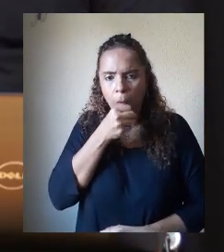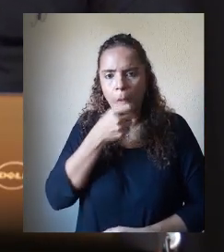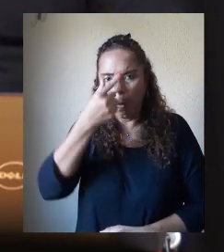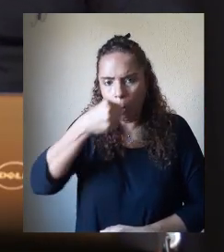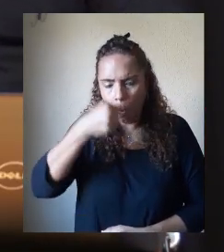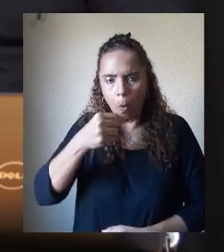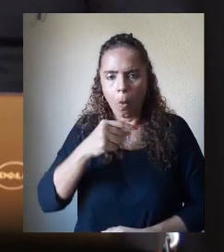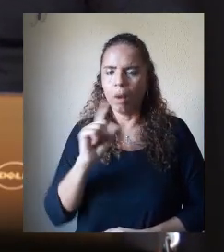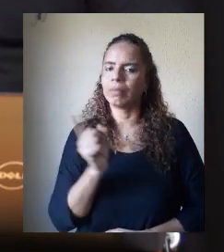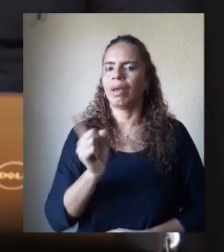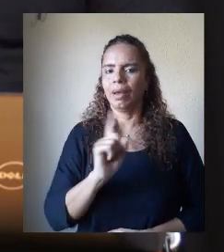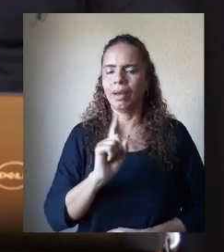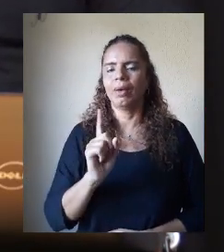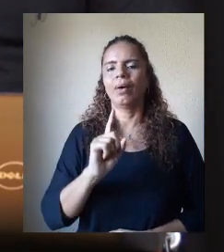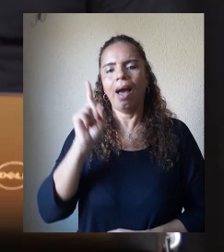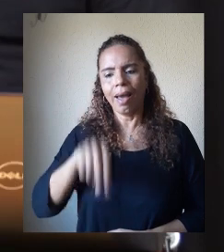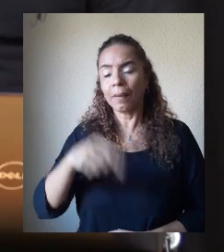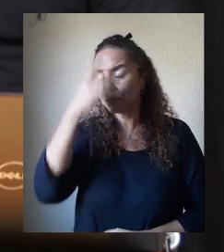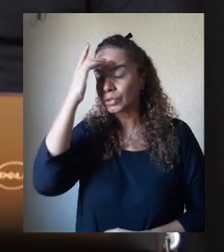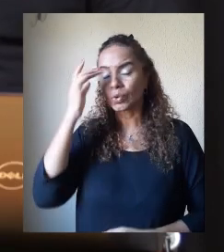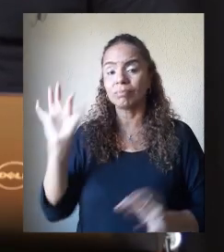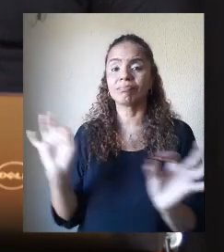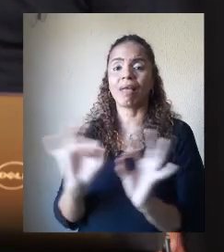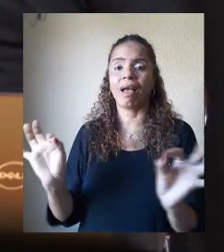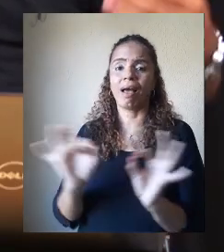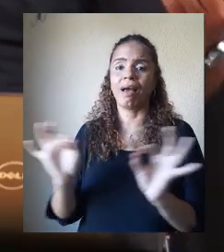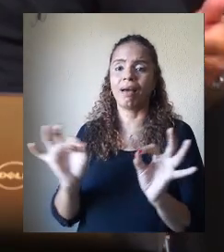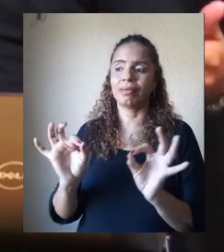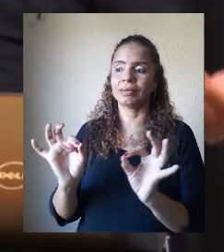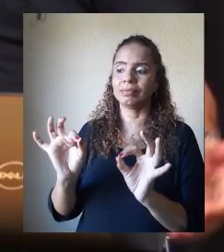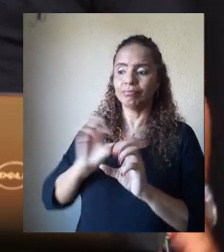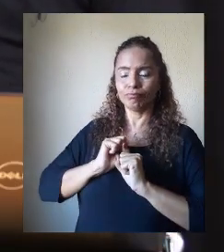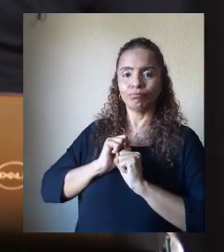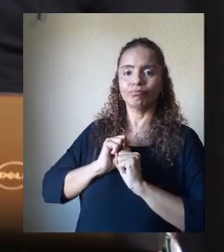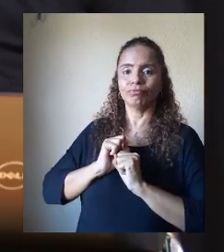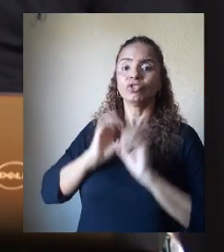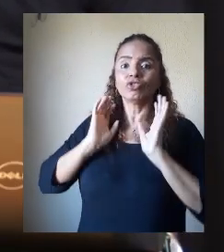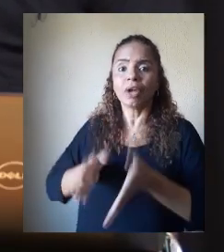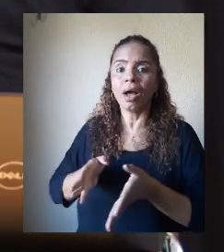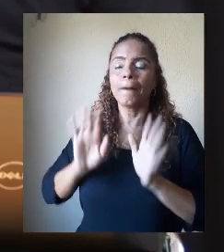Isso. E também, na Lancet, teve a história dos